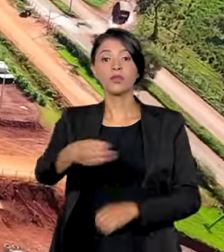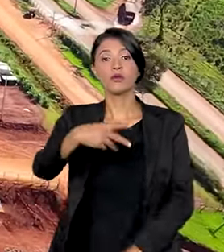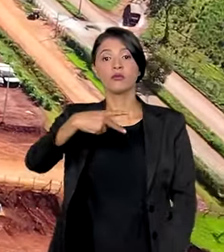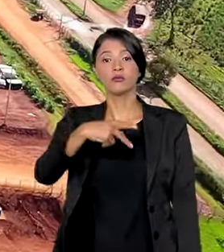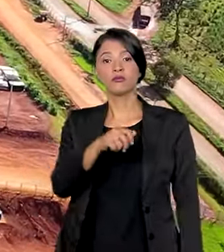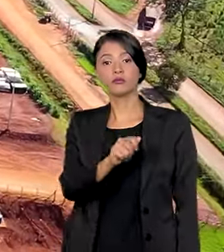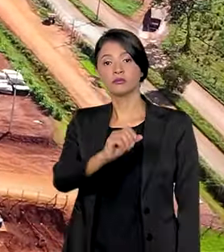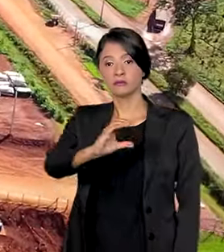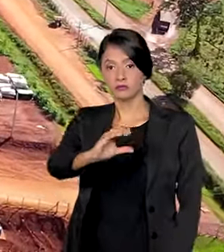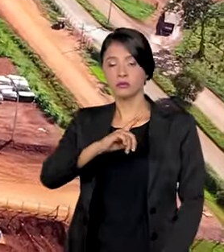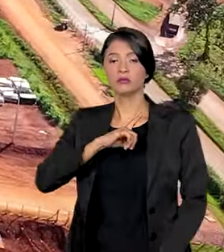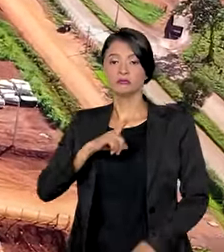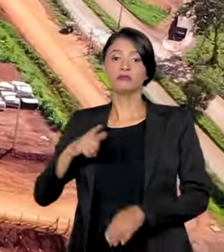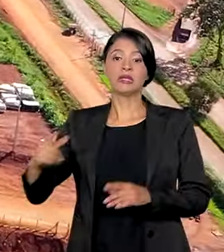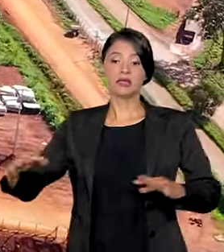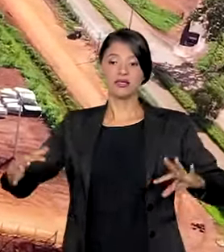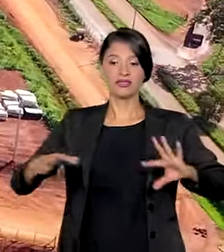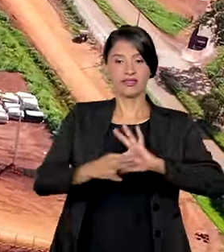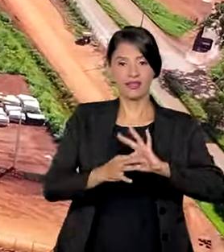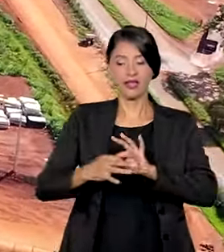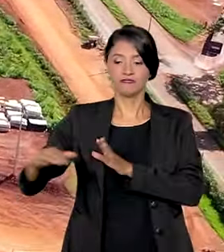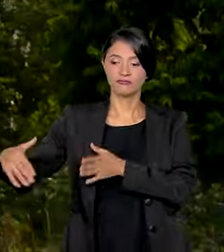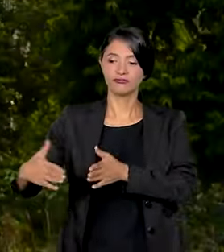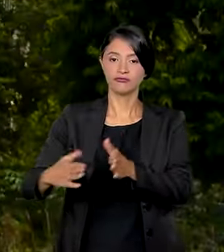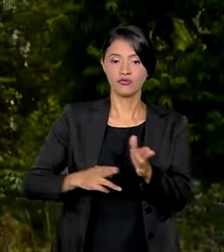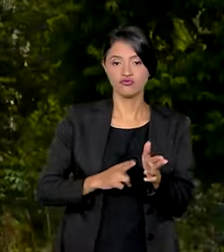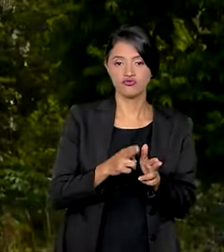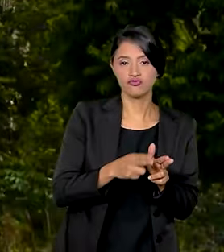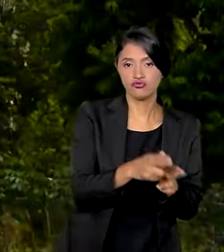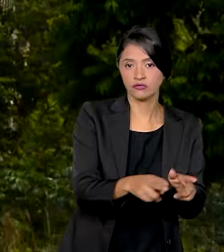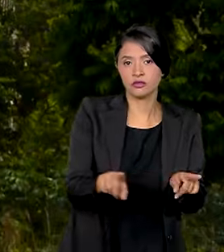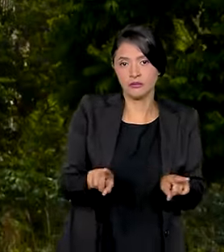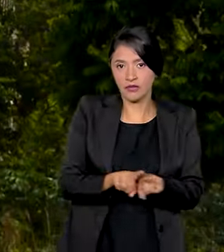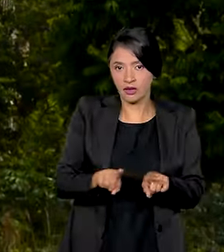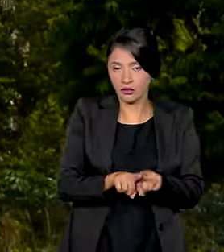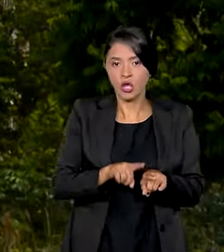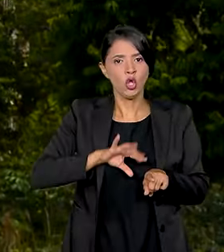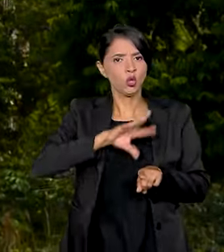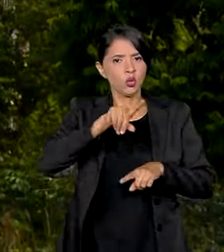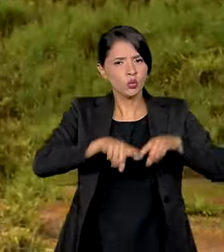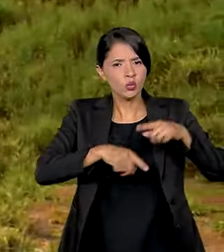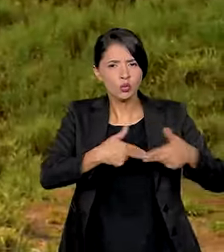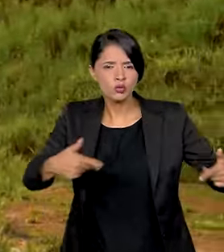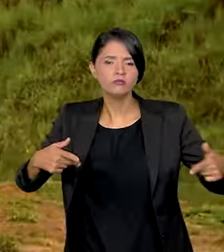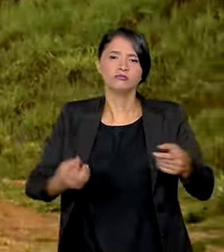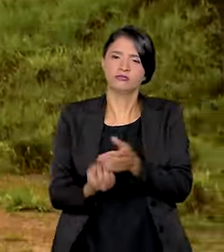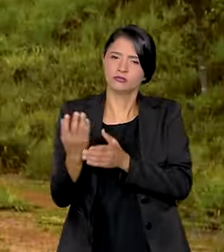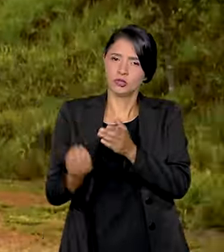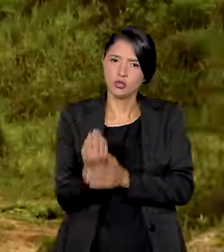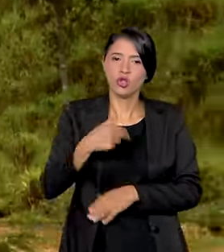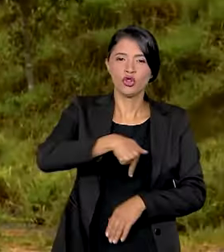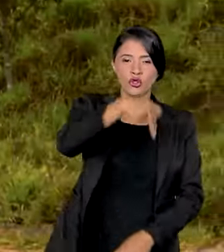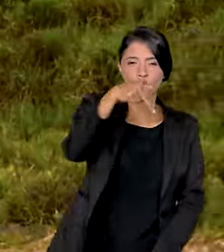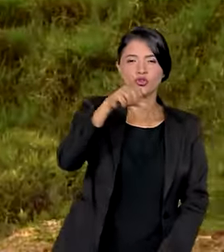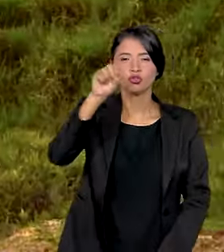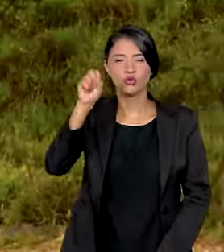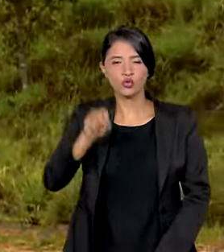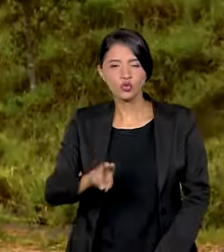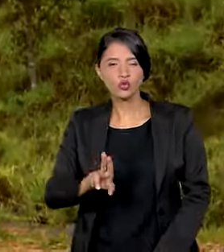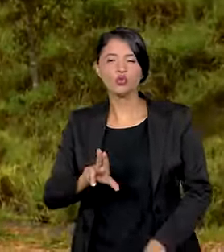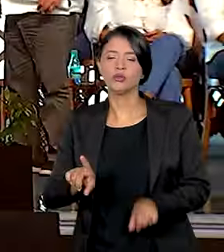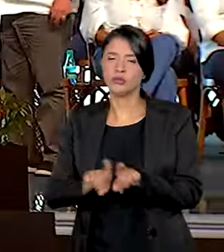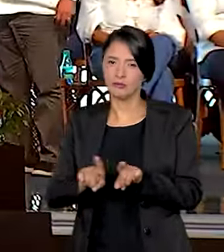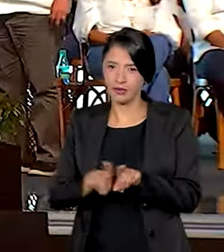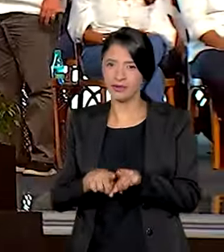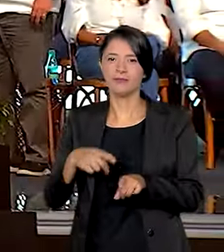O novo PAC integra rodovias às ferrovias, que vão levar tudo que o país produz, de norte a sul e também para o